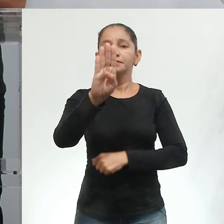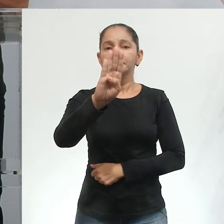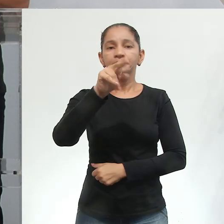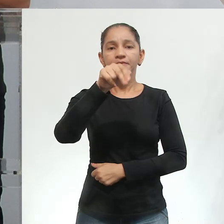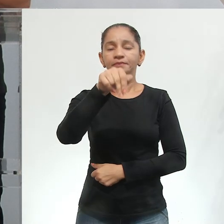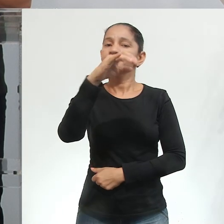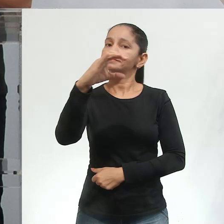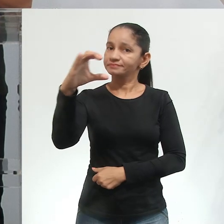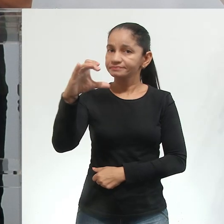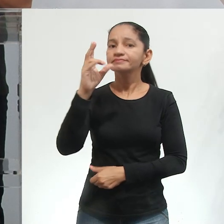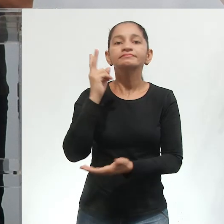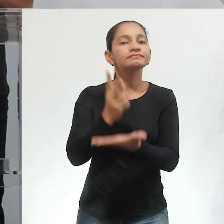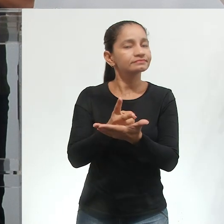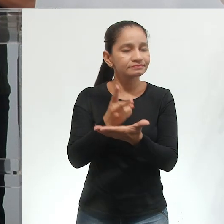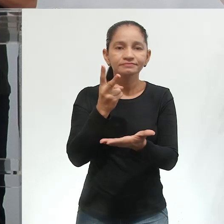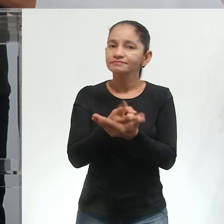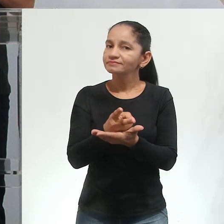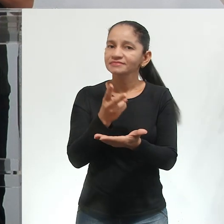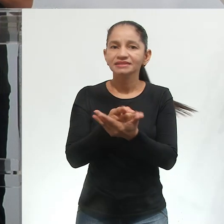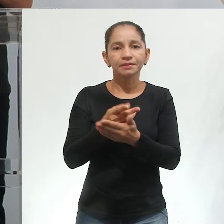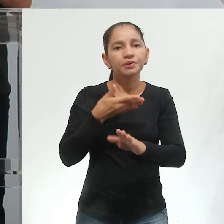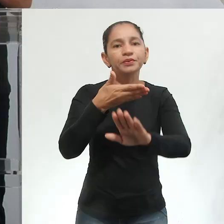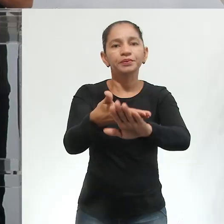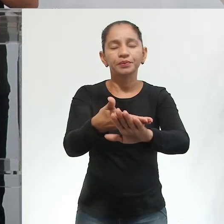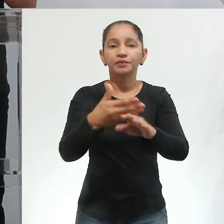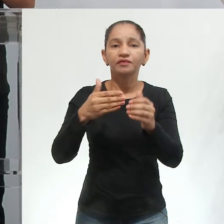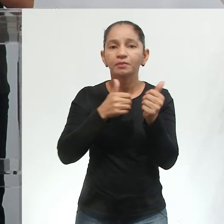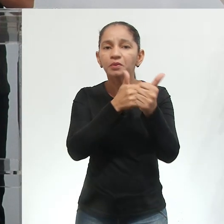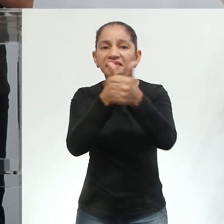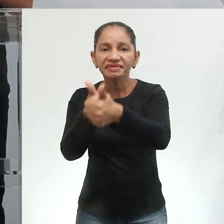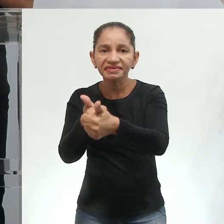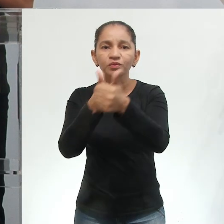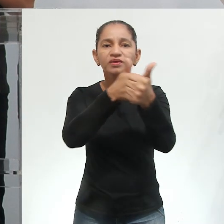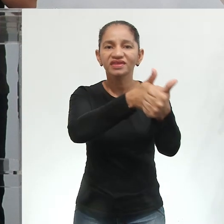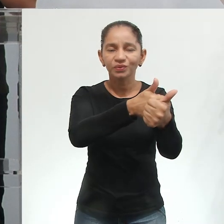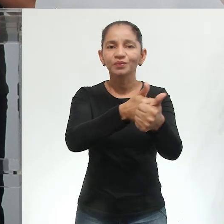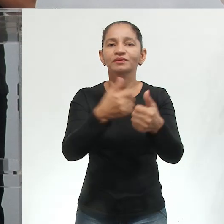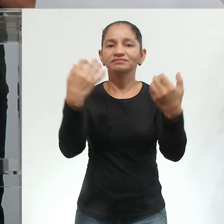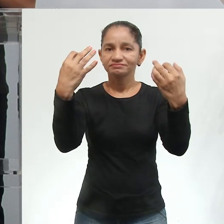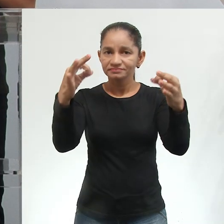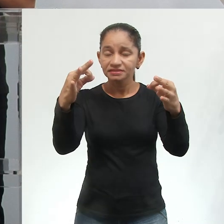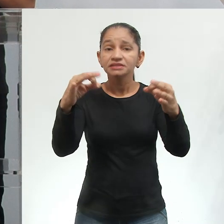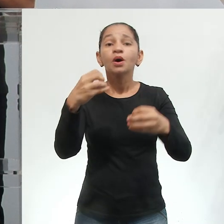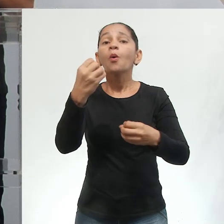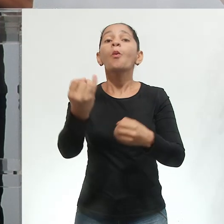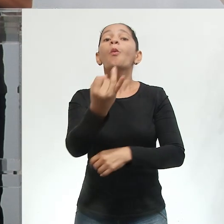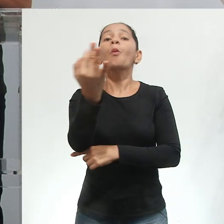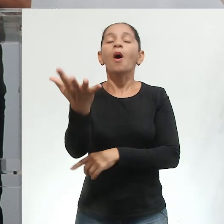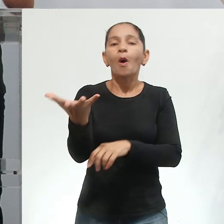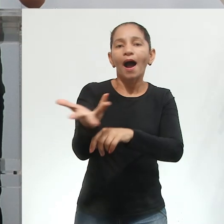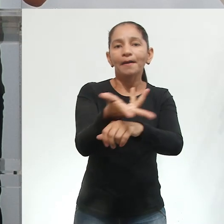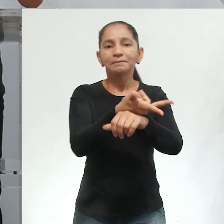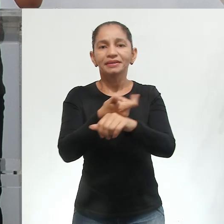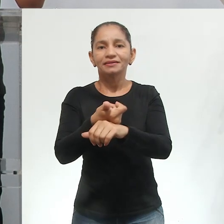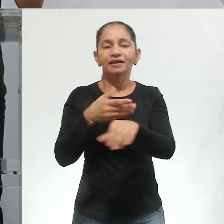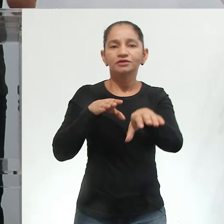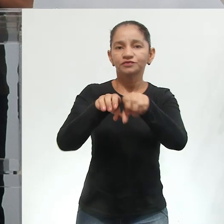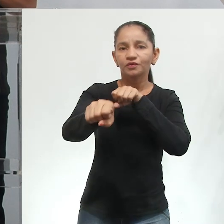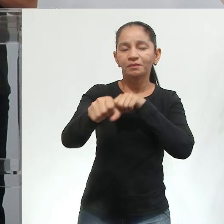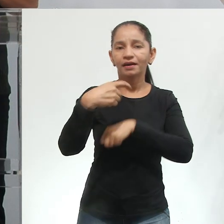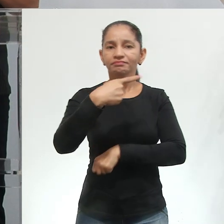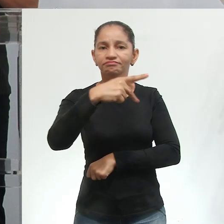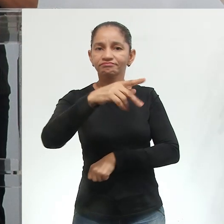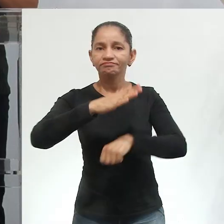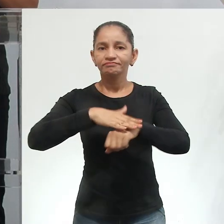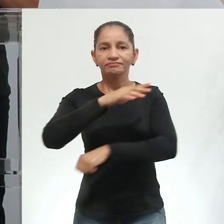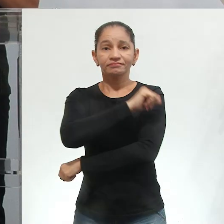nossa BNCC. É através dela que nós vamos ter que saber quais são as competências e habilidades